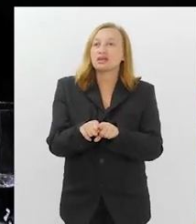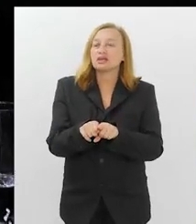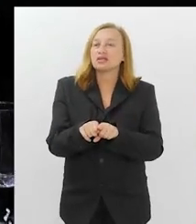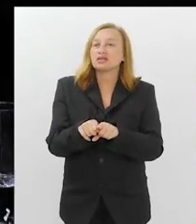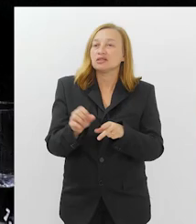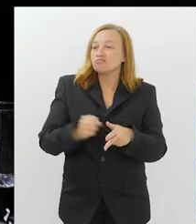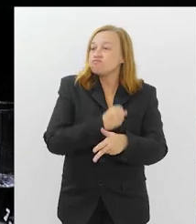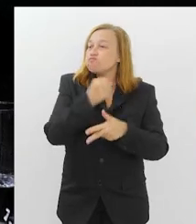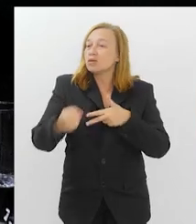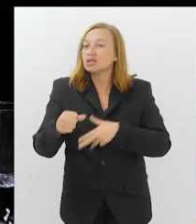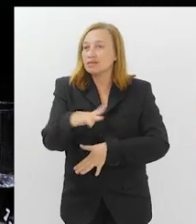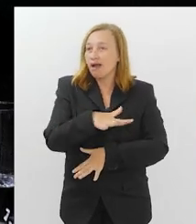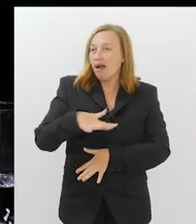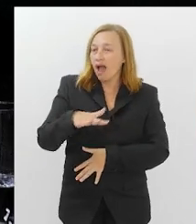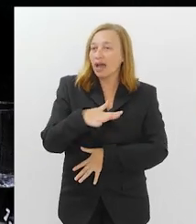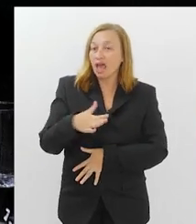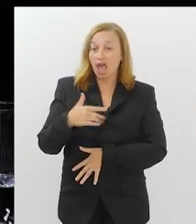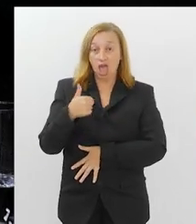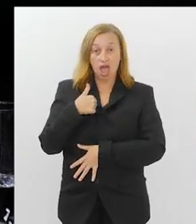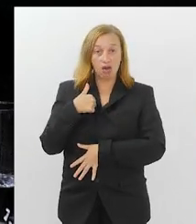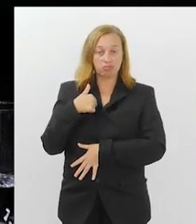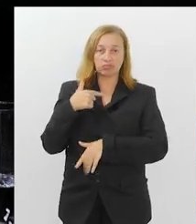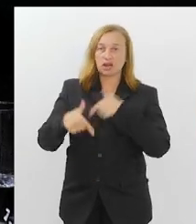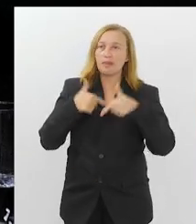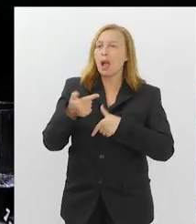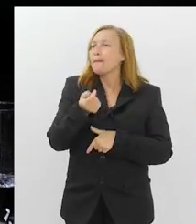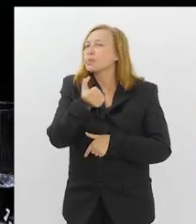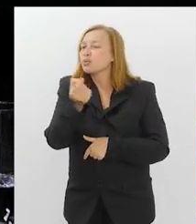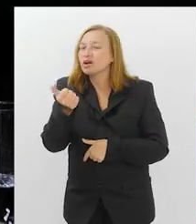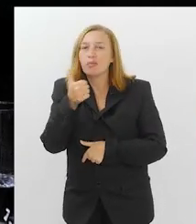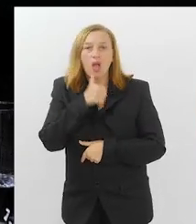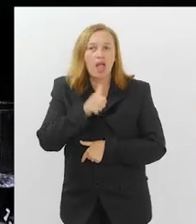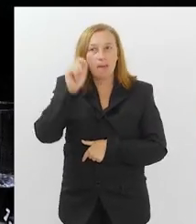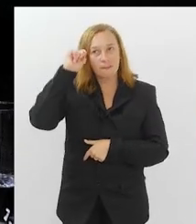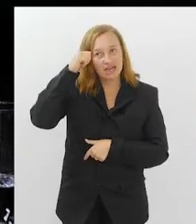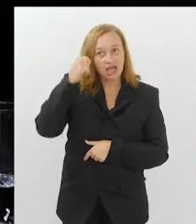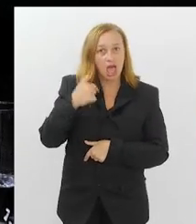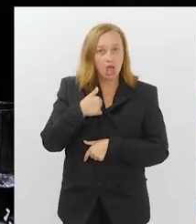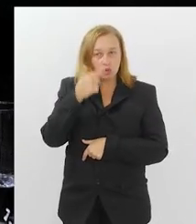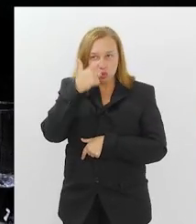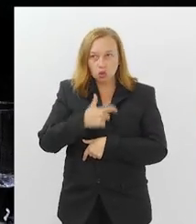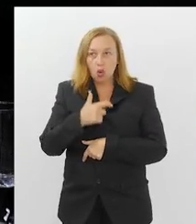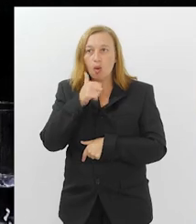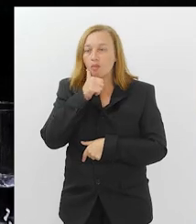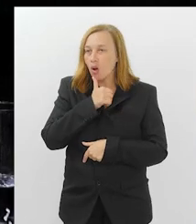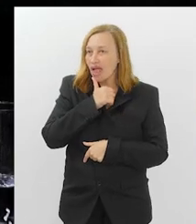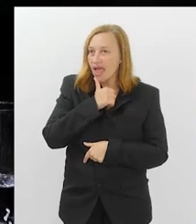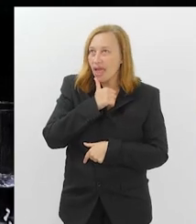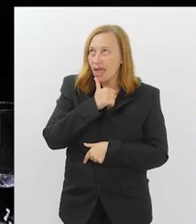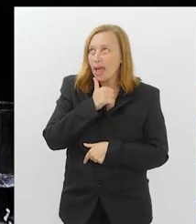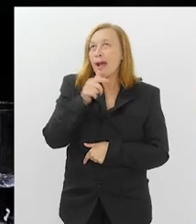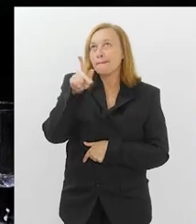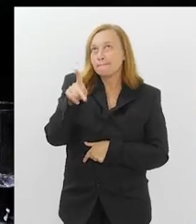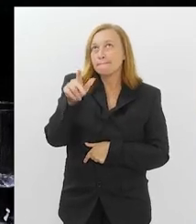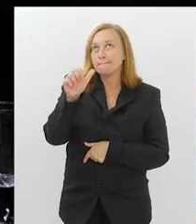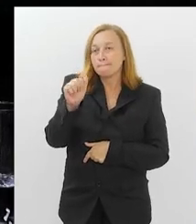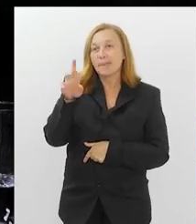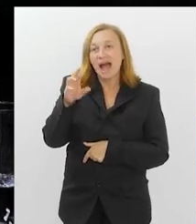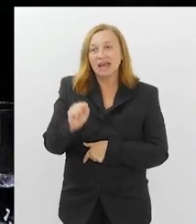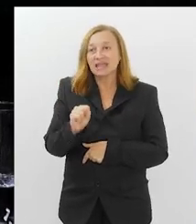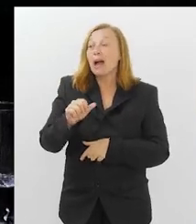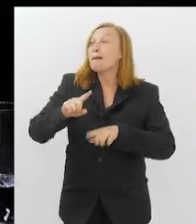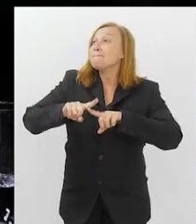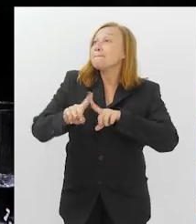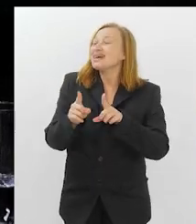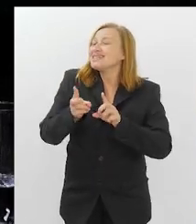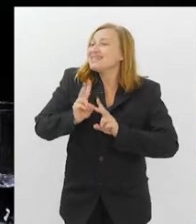nos espaços de poder. Onde eu estou, são poucas mulheres pretas. Eu sou uma mulher parda